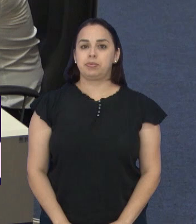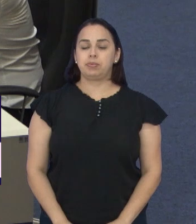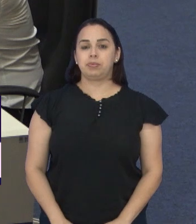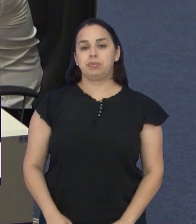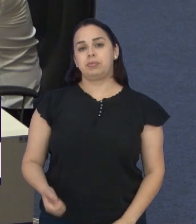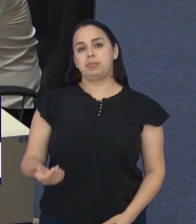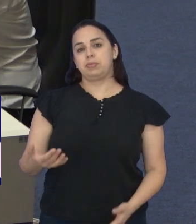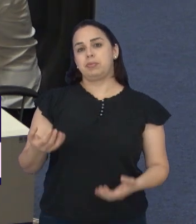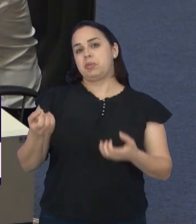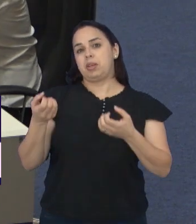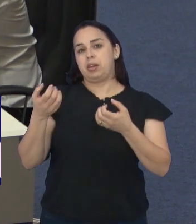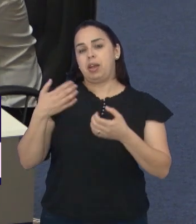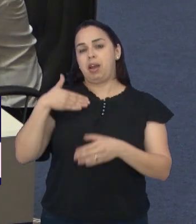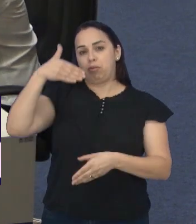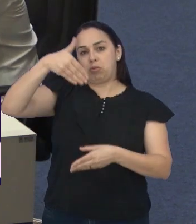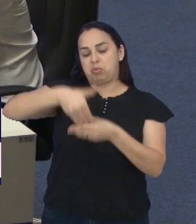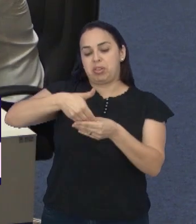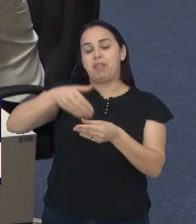Justificativa de votação.